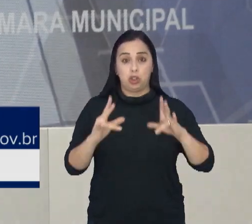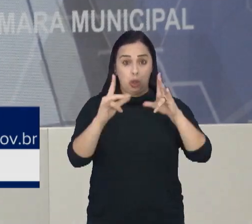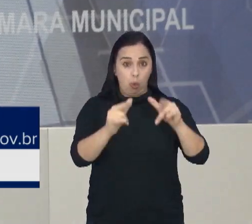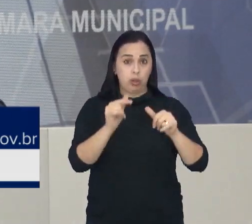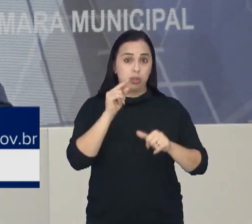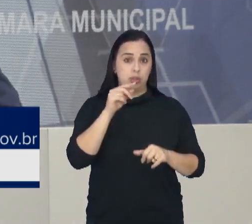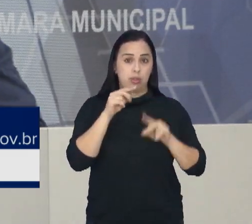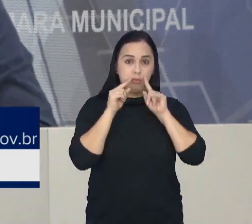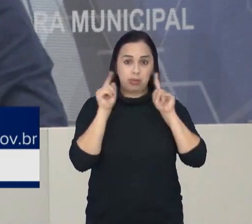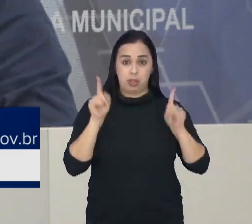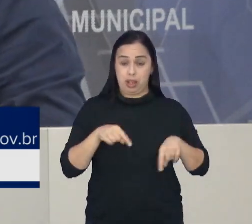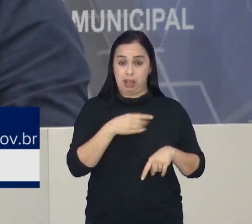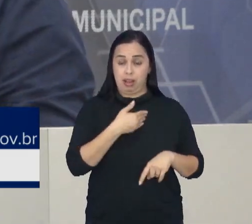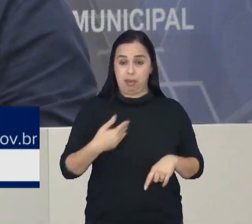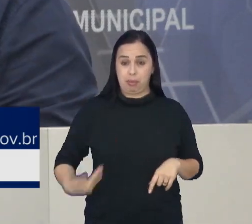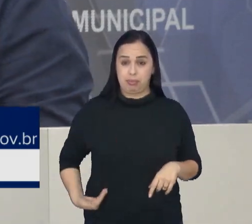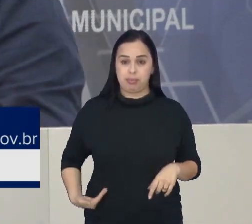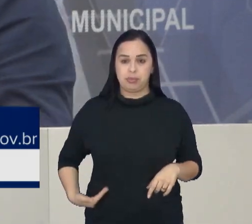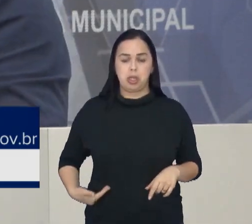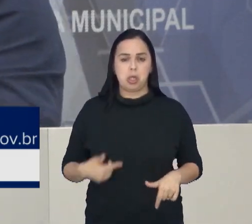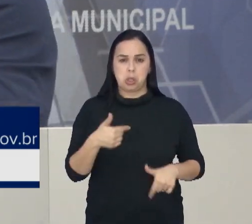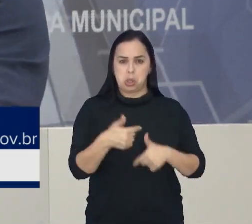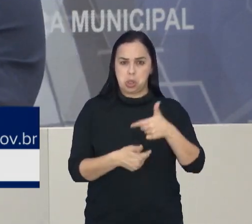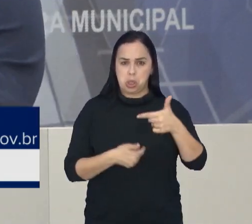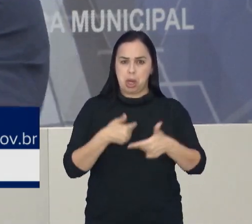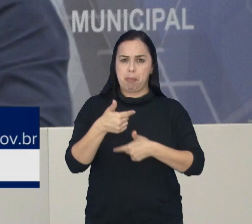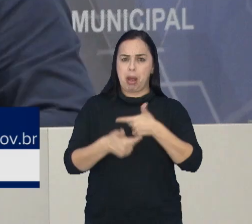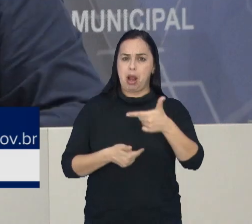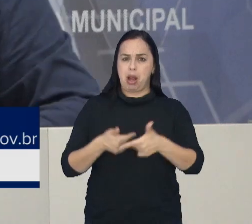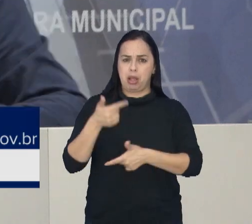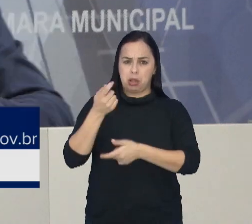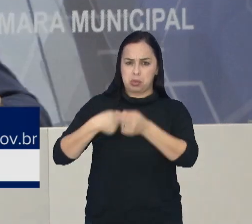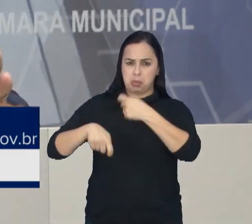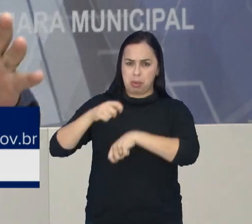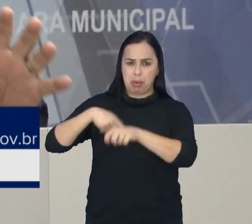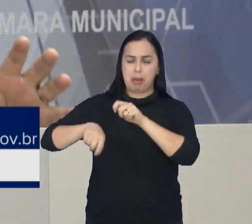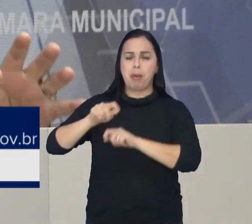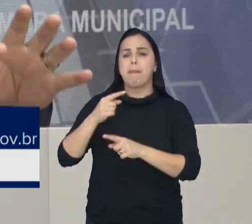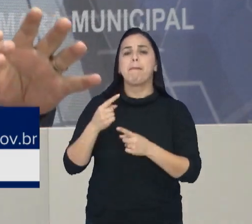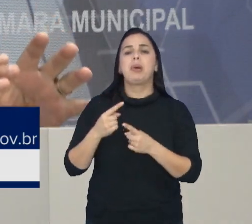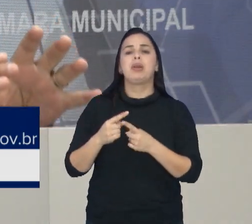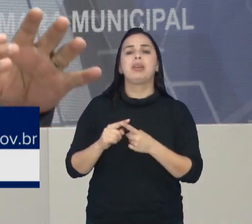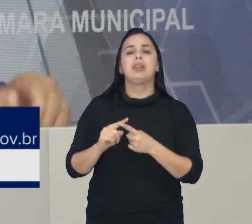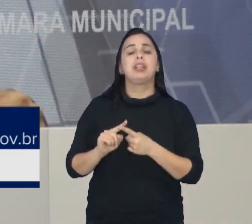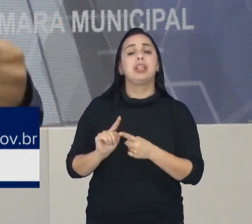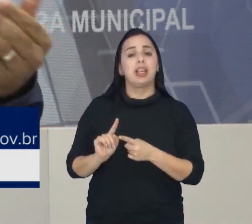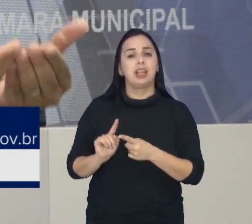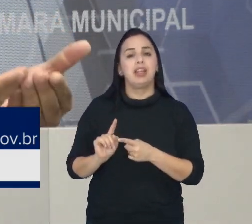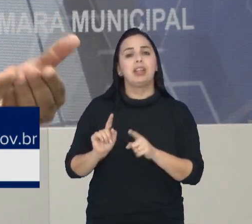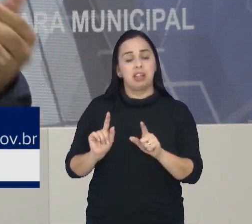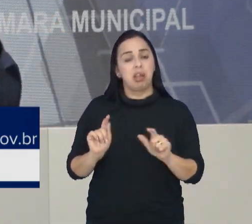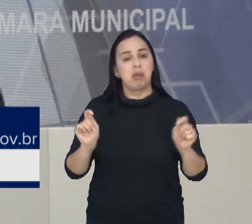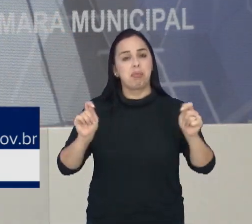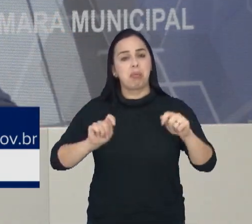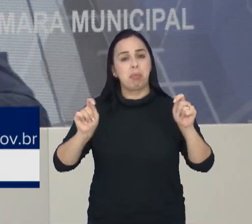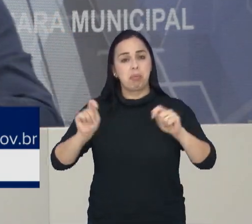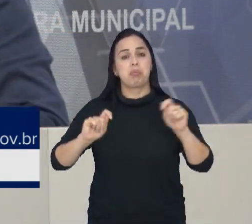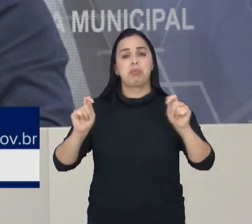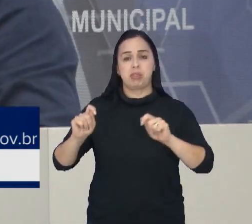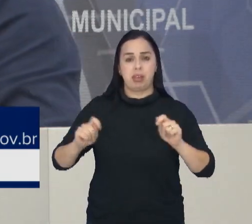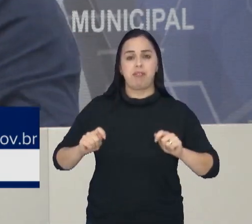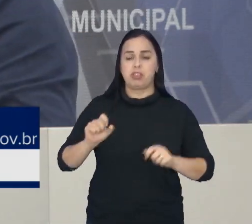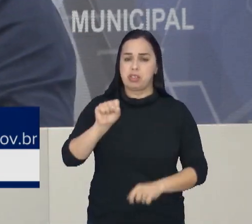prefeitura que fazem uma bela gestão municipal, porque só assim é possível aplicar